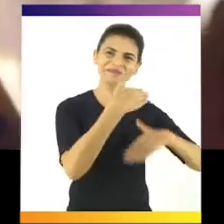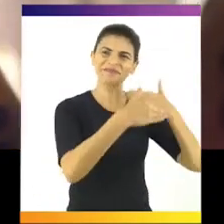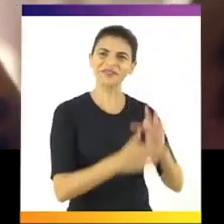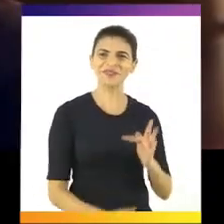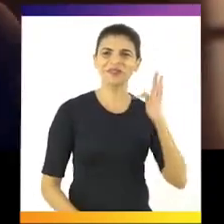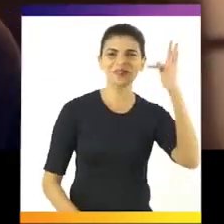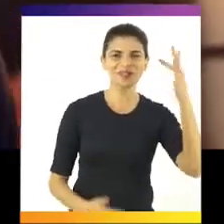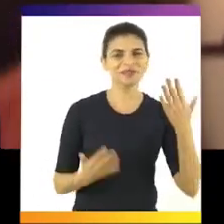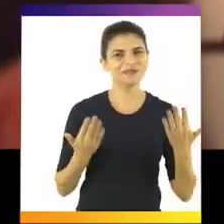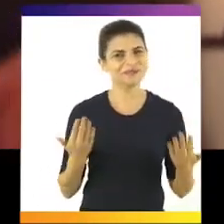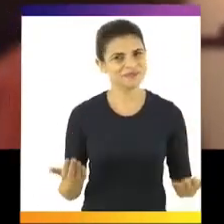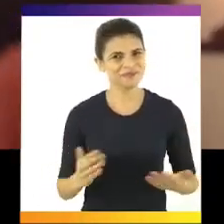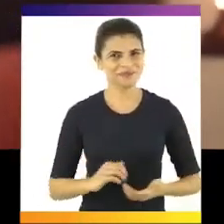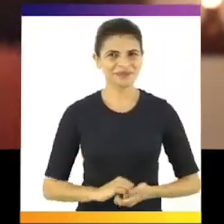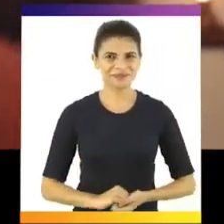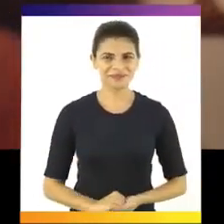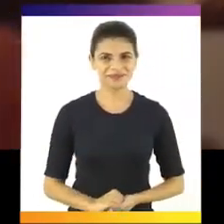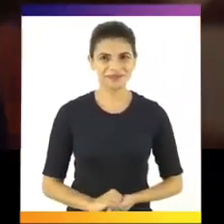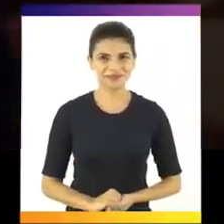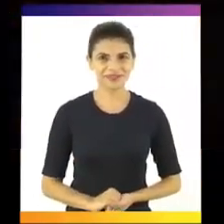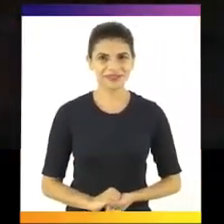seus filhos.